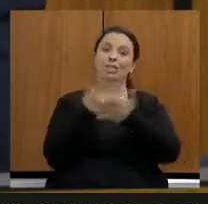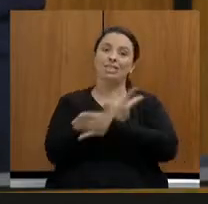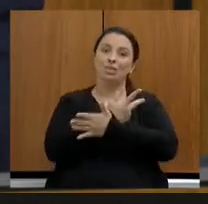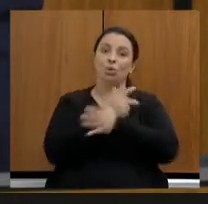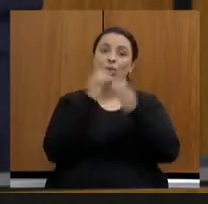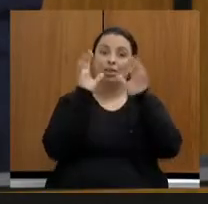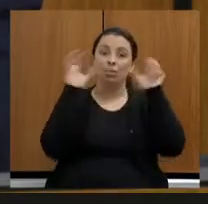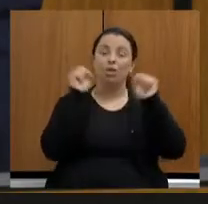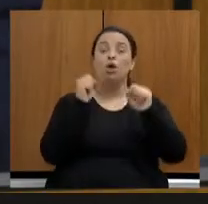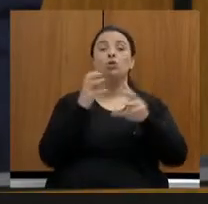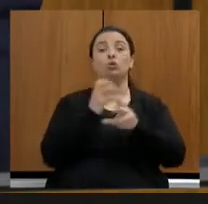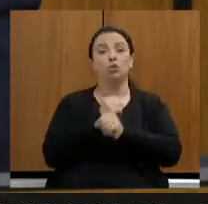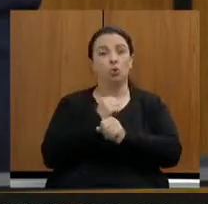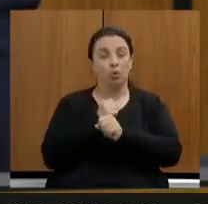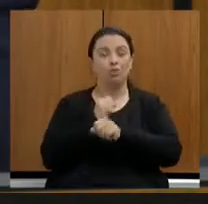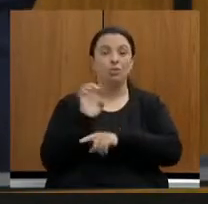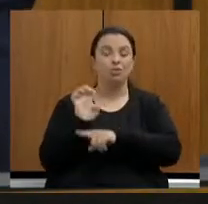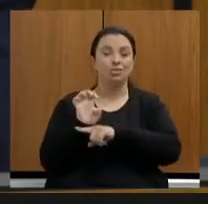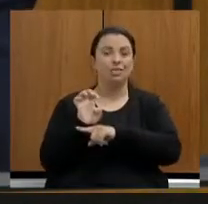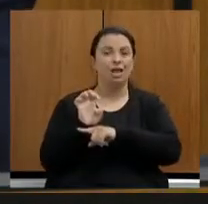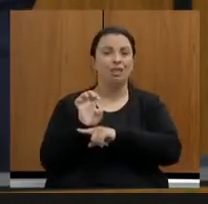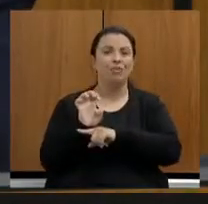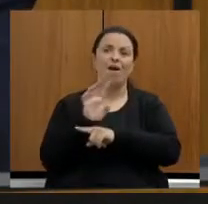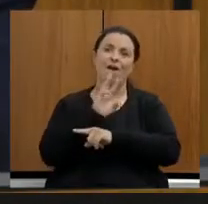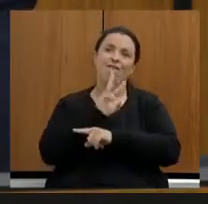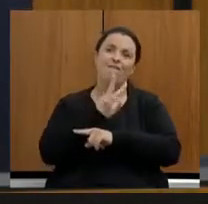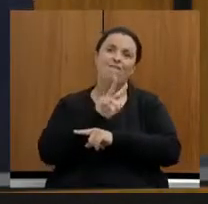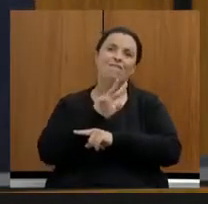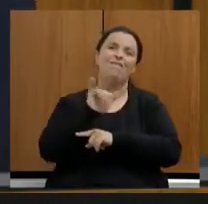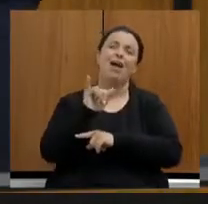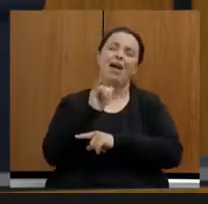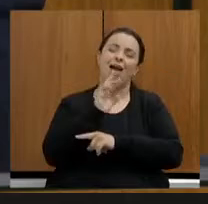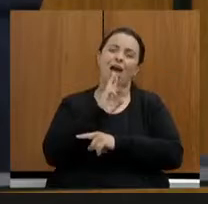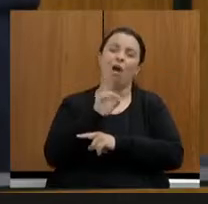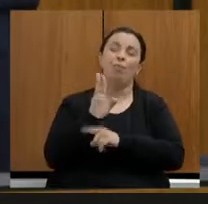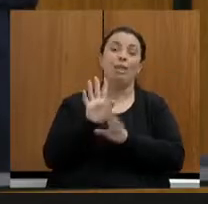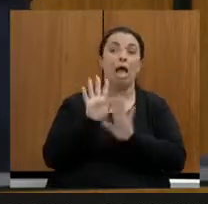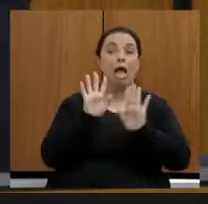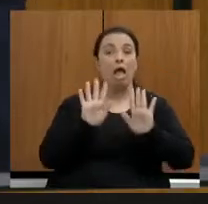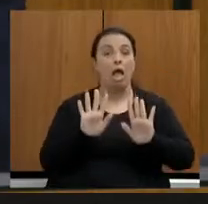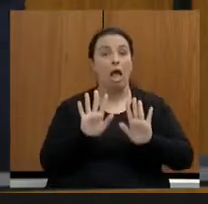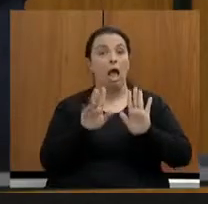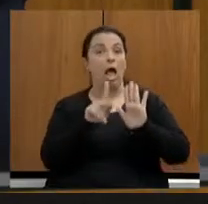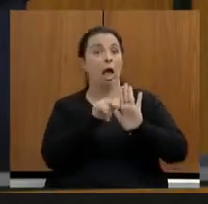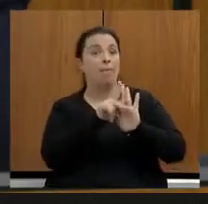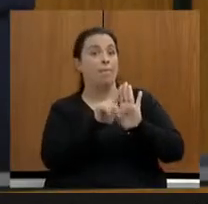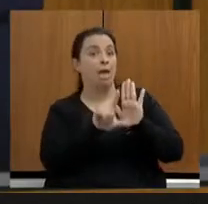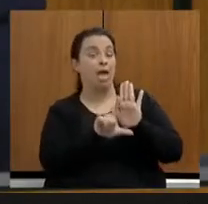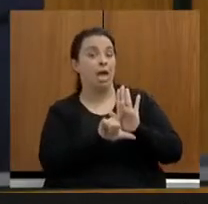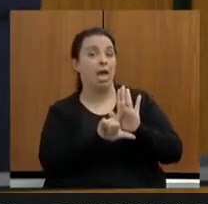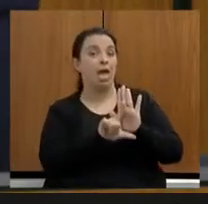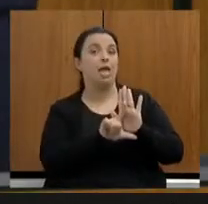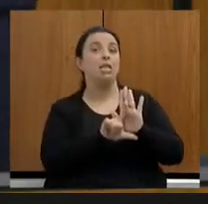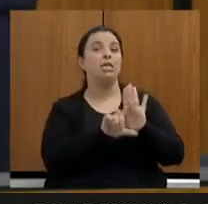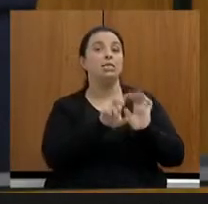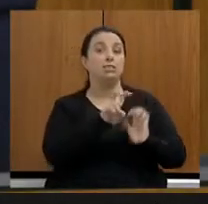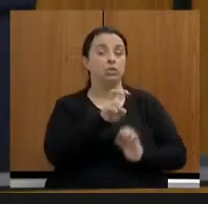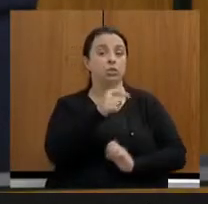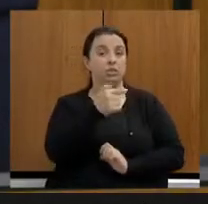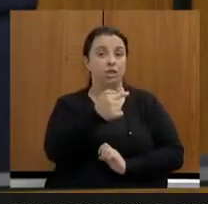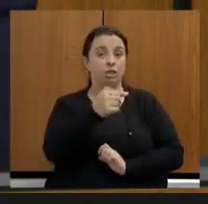vai dizer o seguinte que a pele c-173 em Pequim pedia porventura